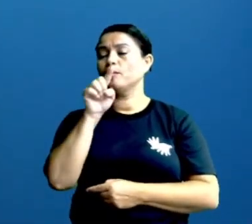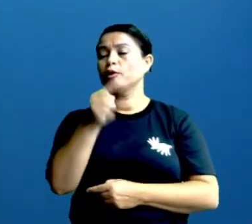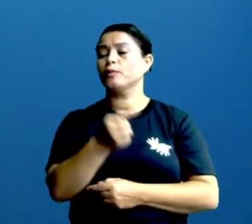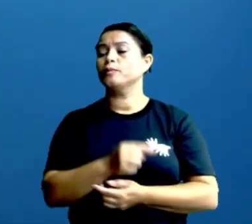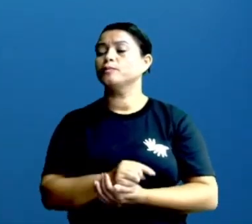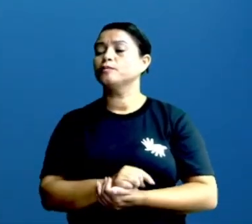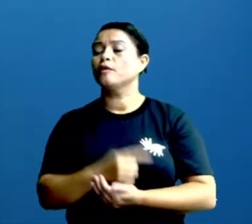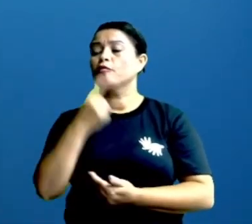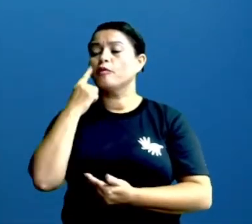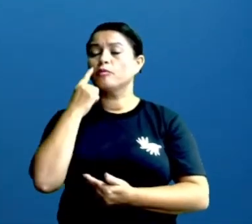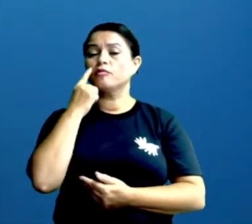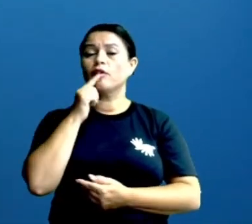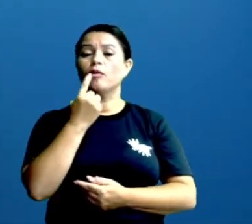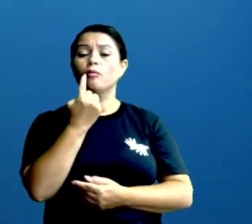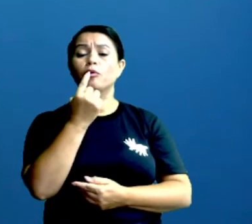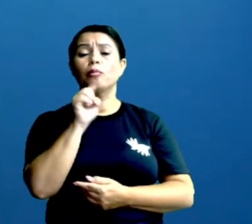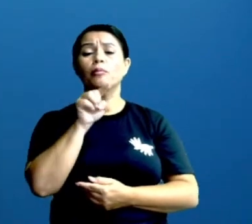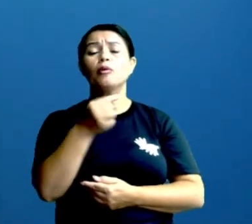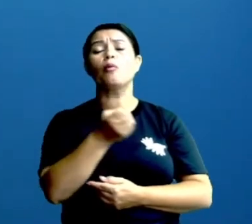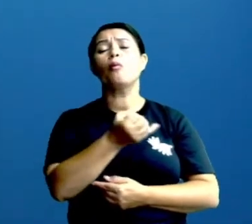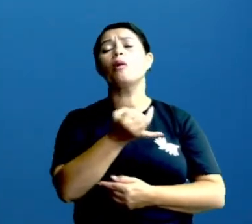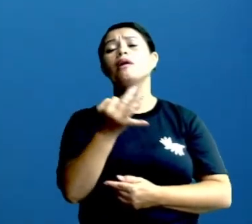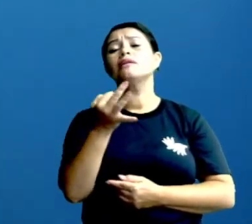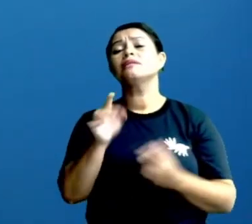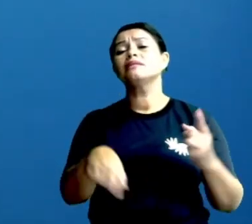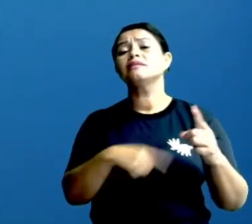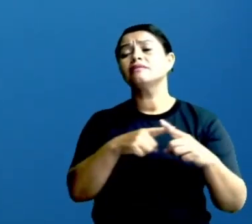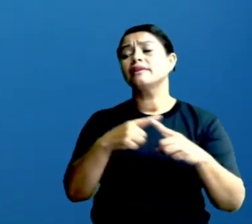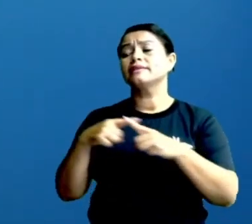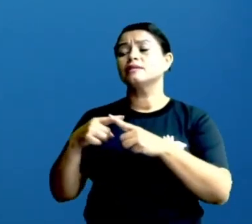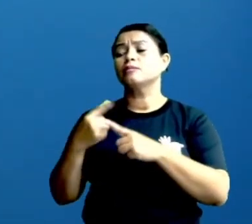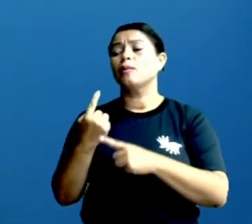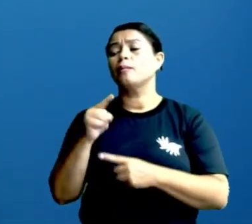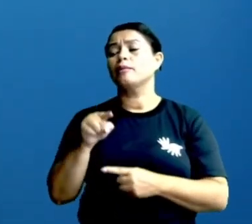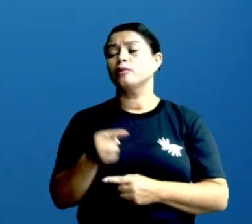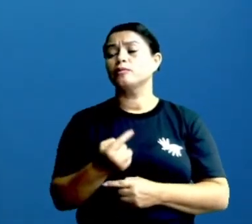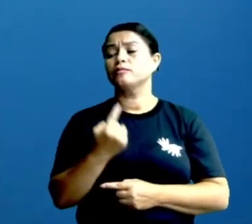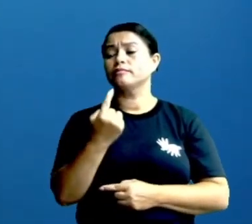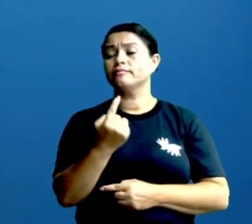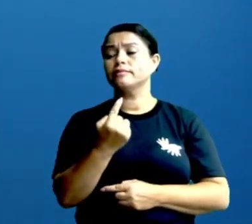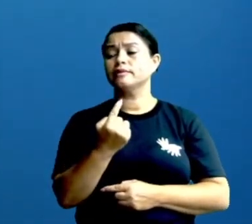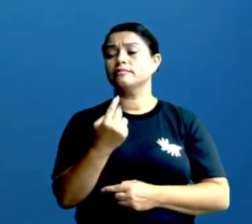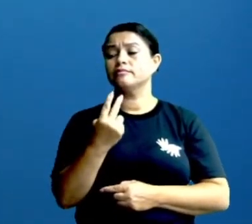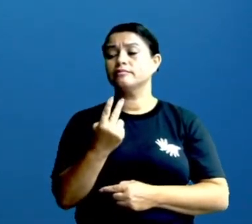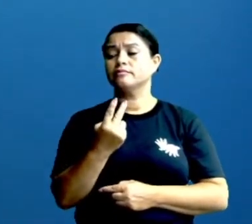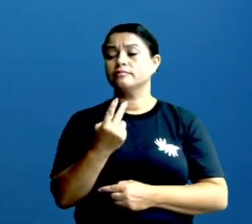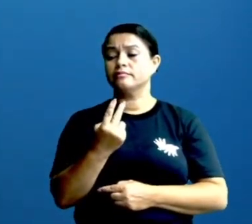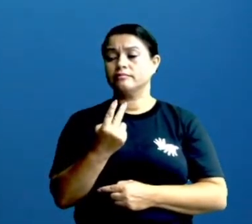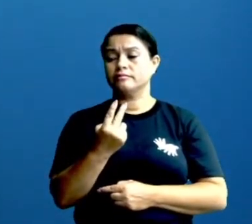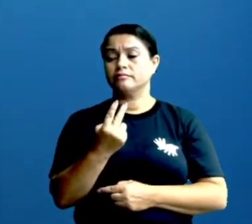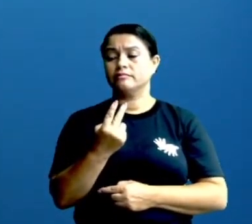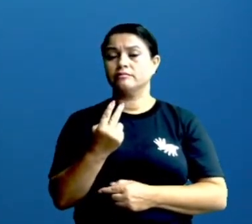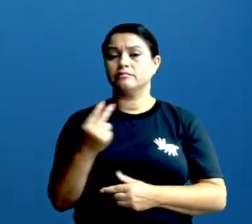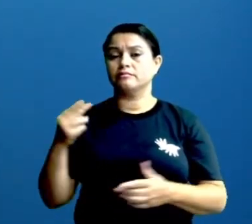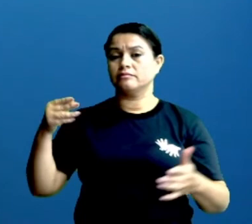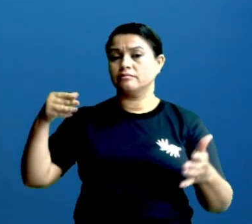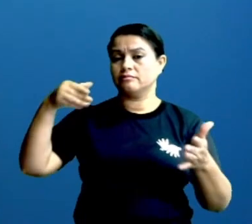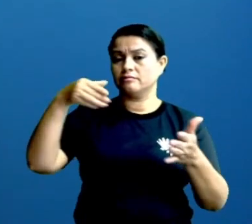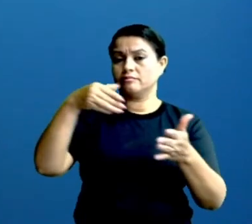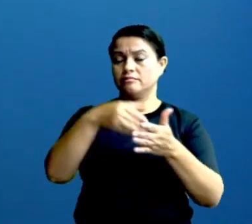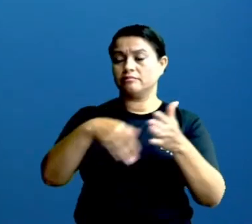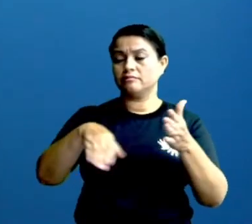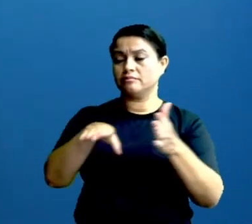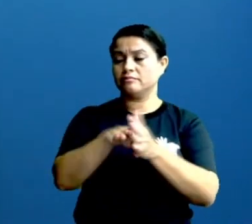ok? Então, eu vou multiplicar quantas vezes por 1000? Ó? 1, 2, até chegar